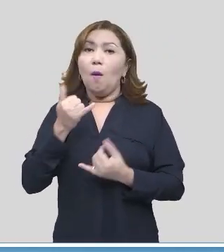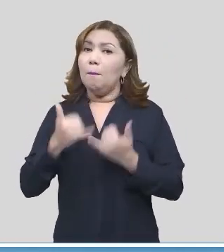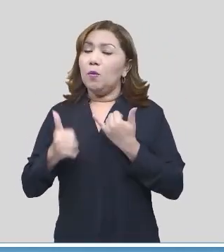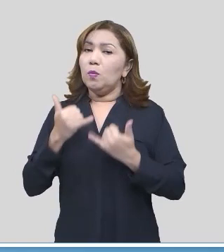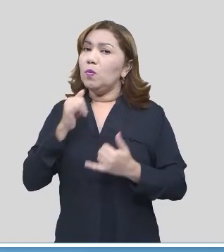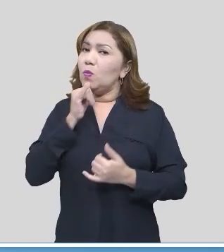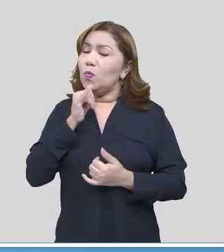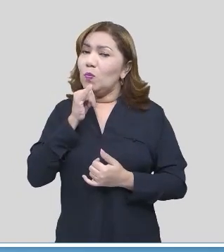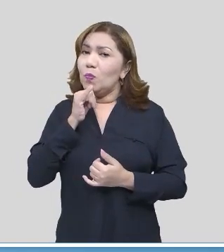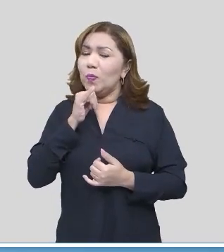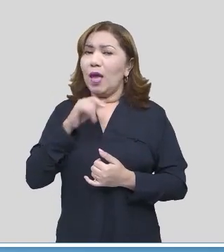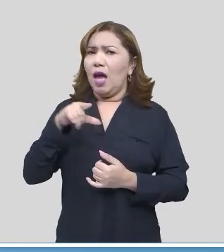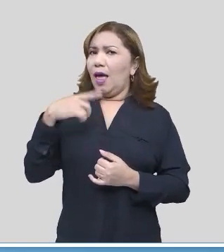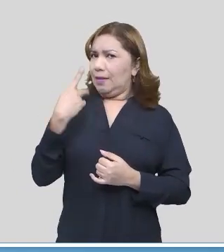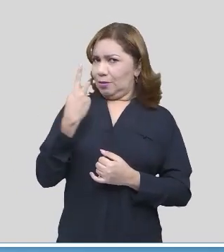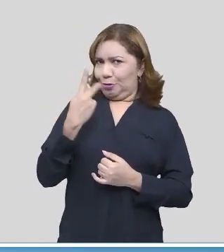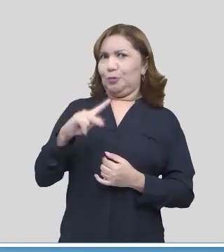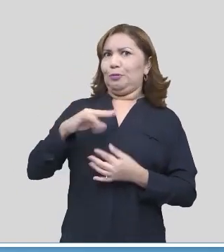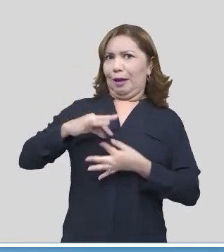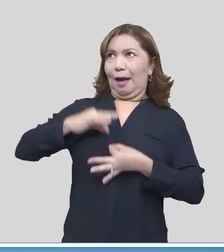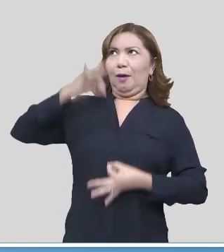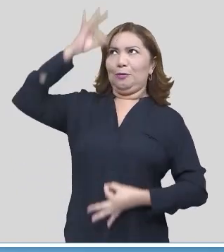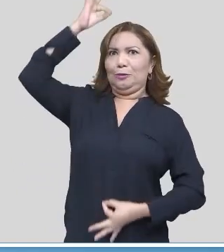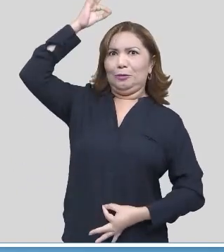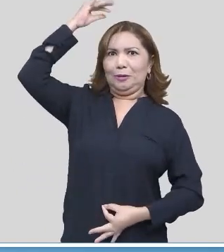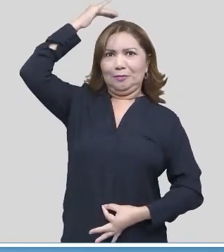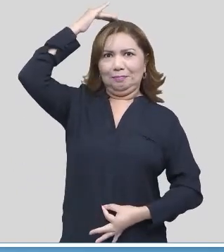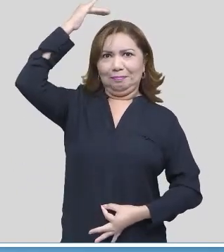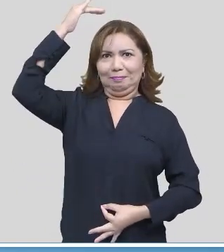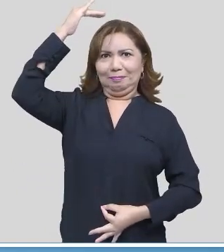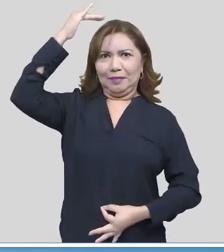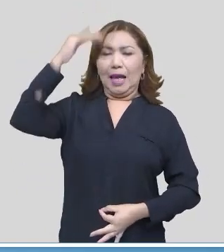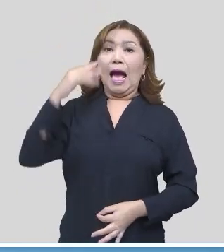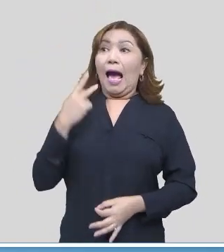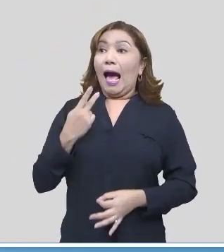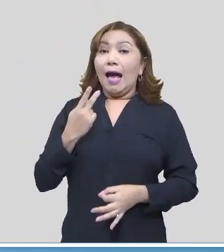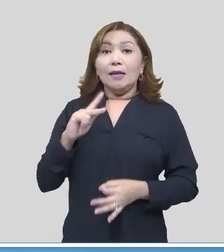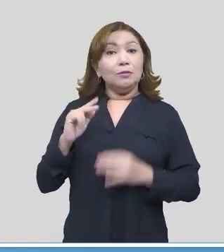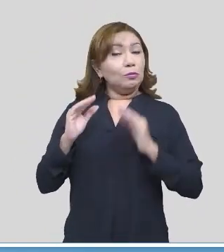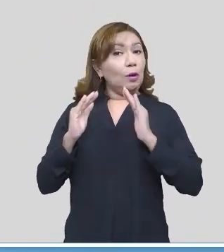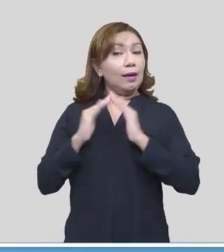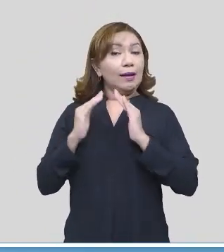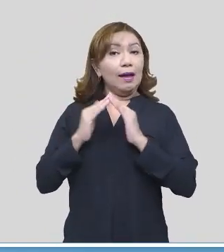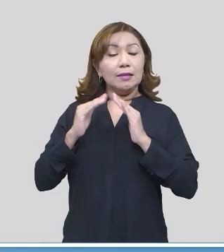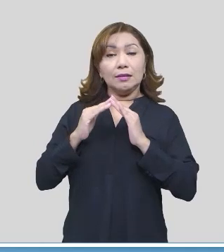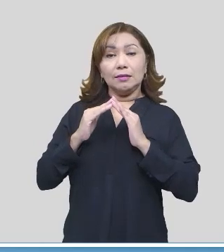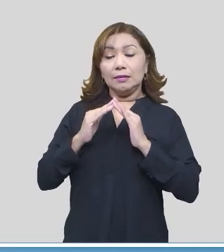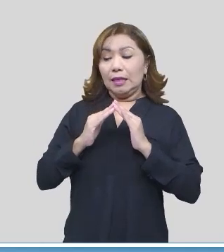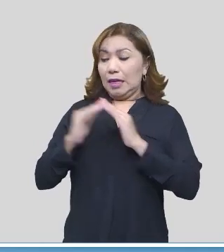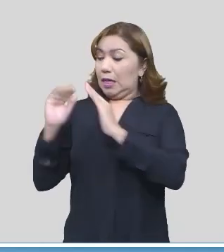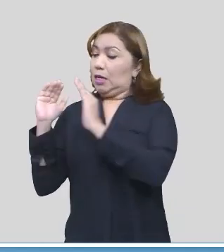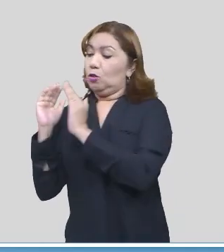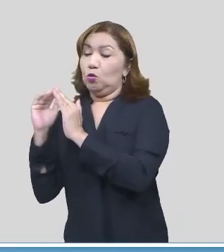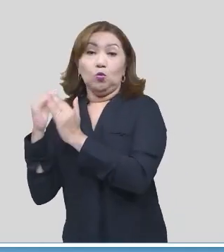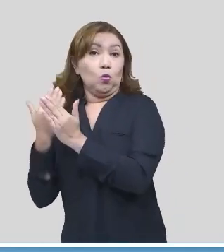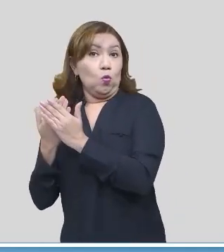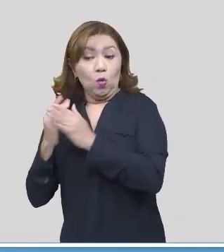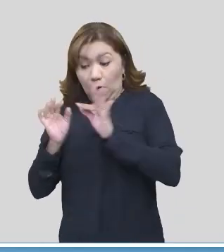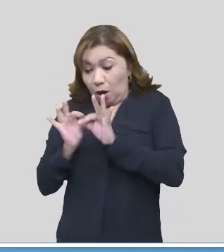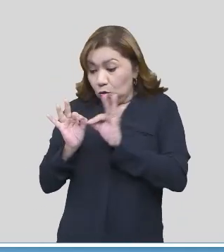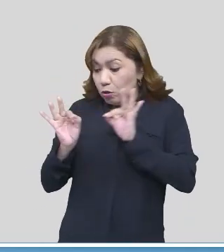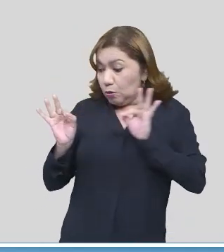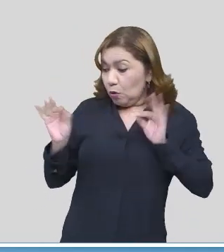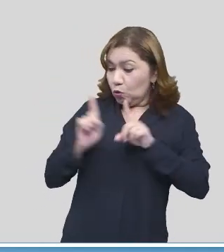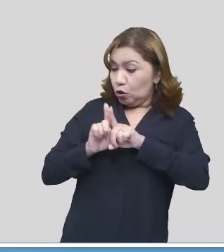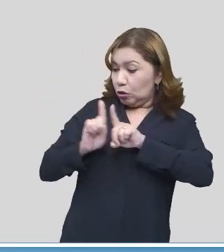sua altura, a distância entre a sua casa e a escola, a largura de sua